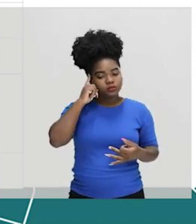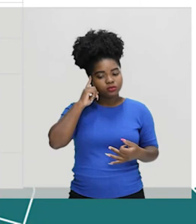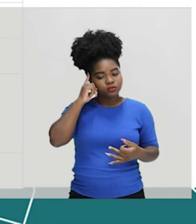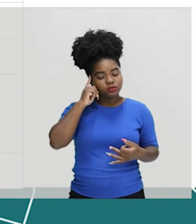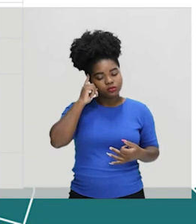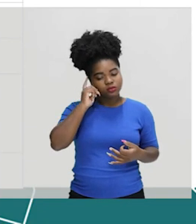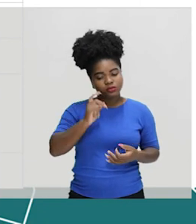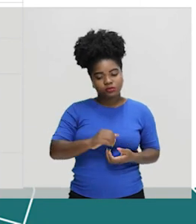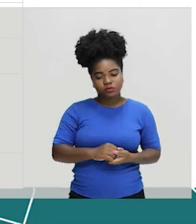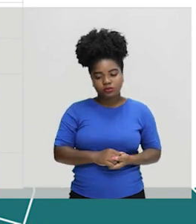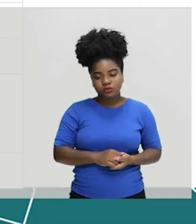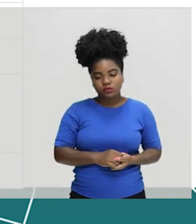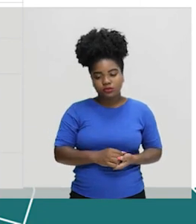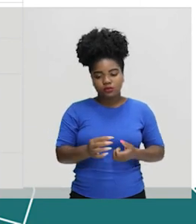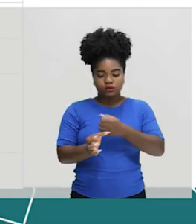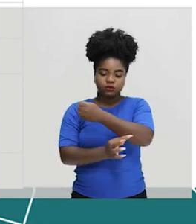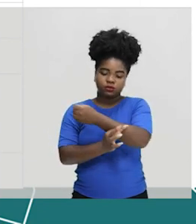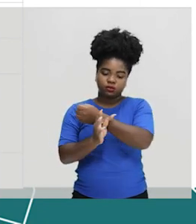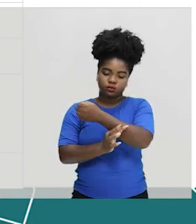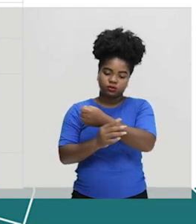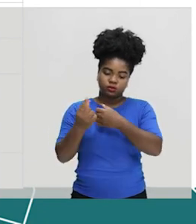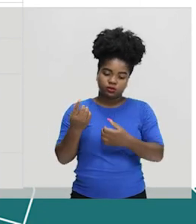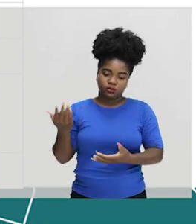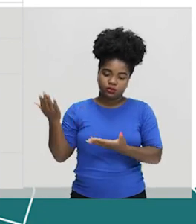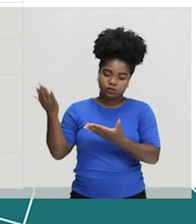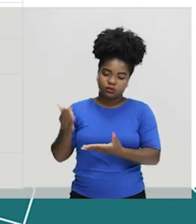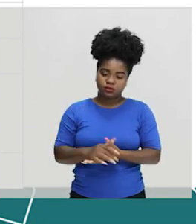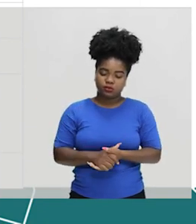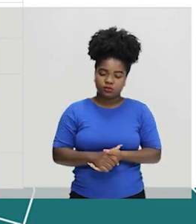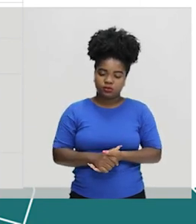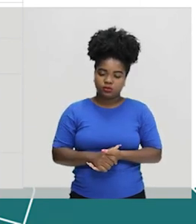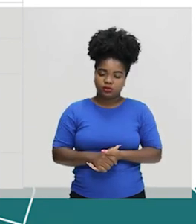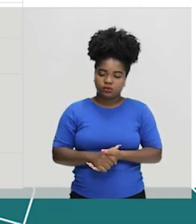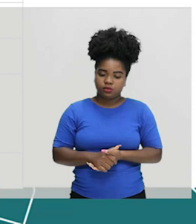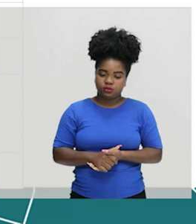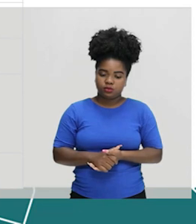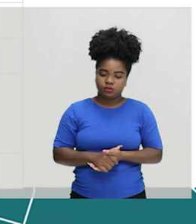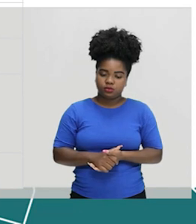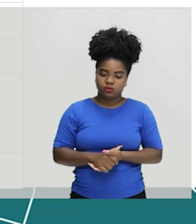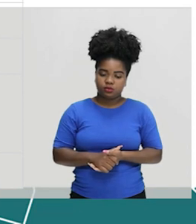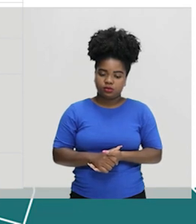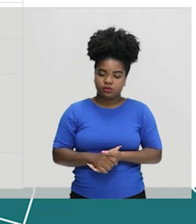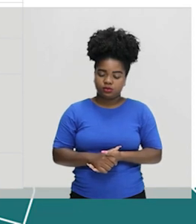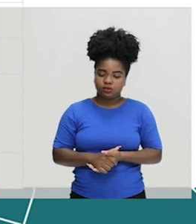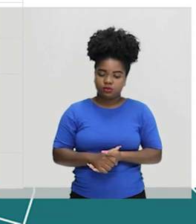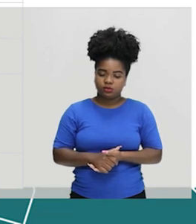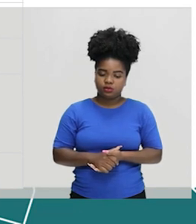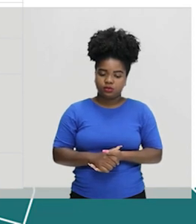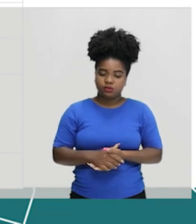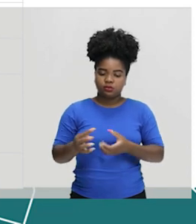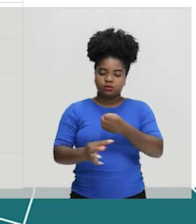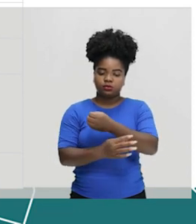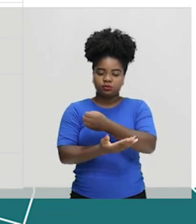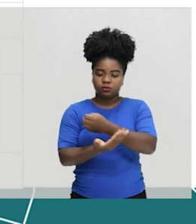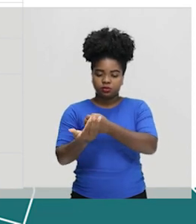diagrama HR as temperaturas né E ela vai dar mais elevada para menos